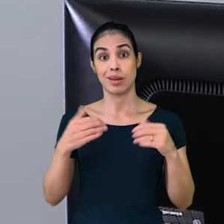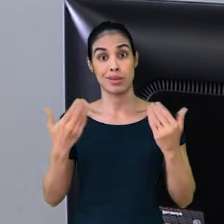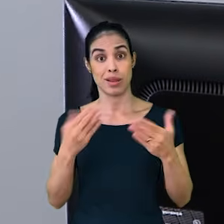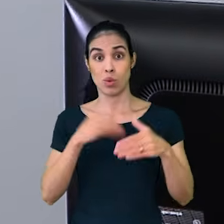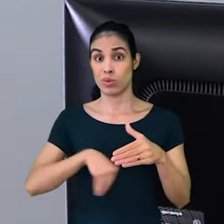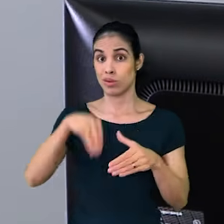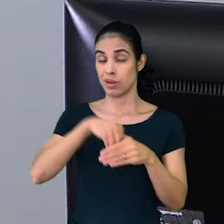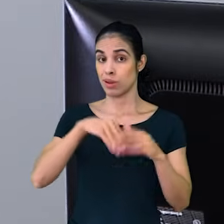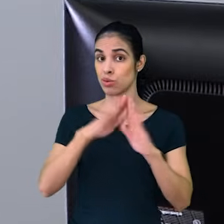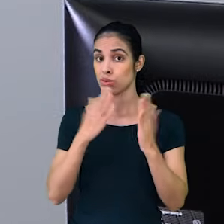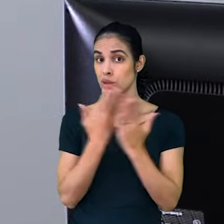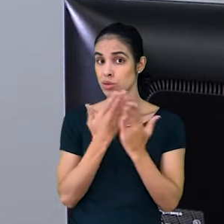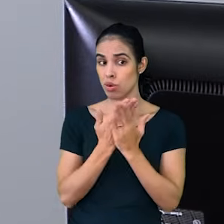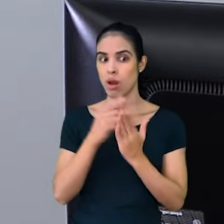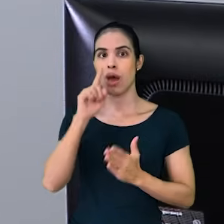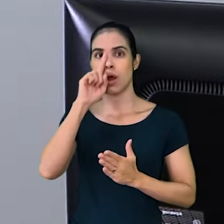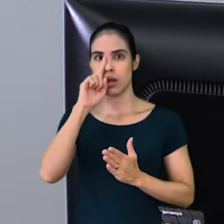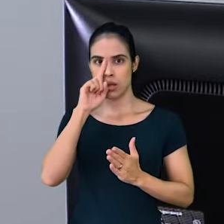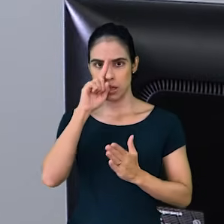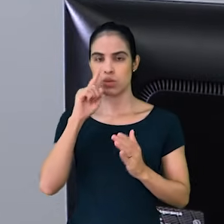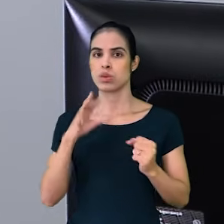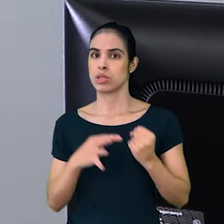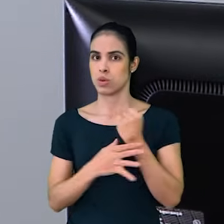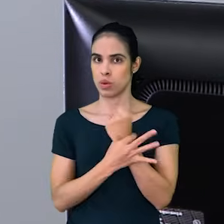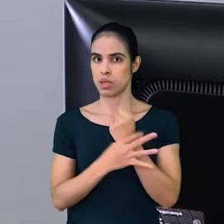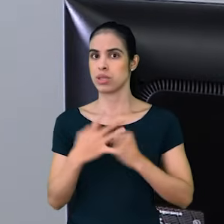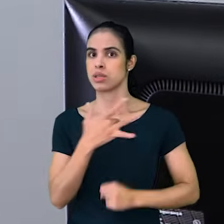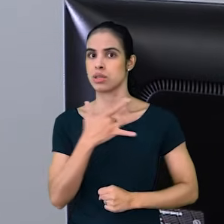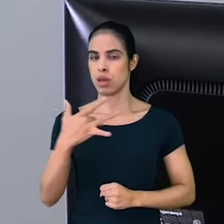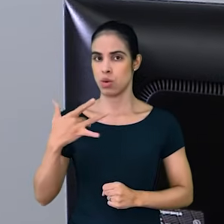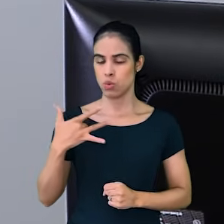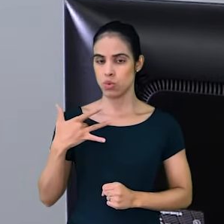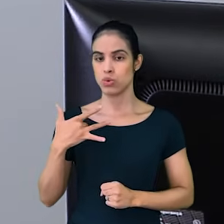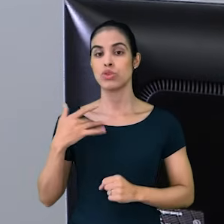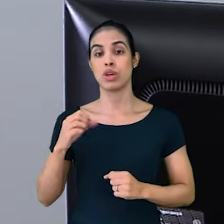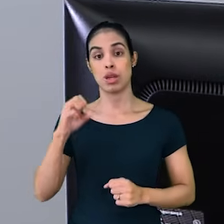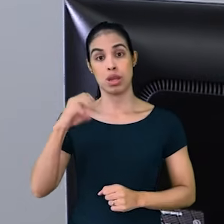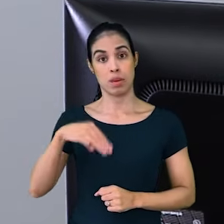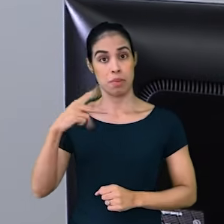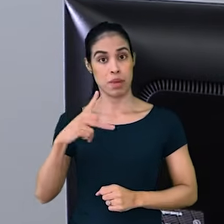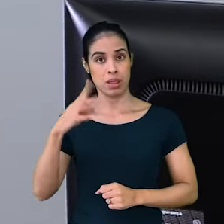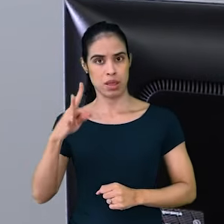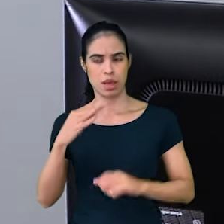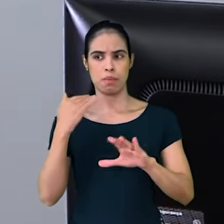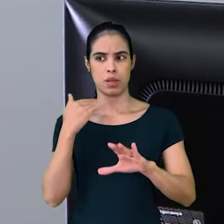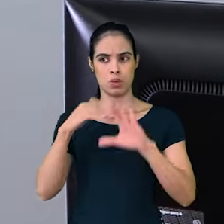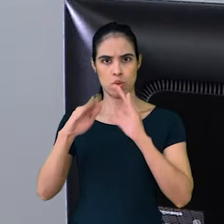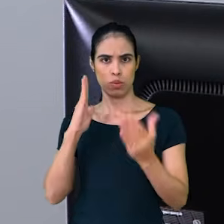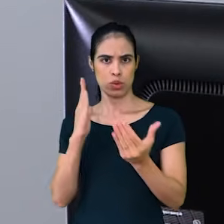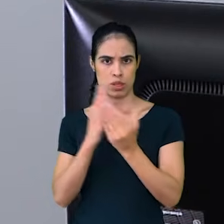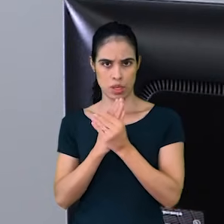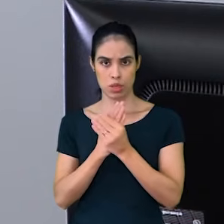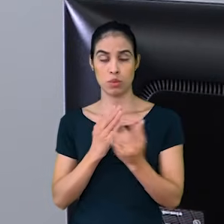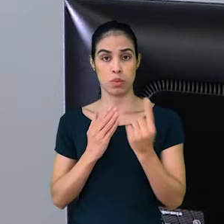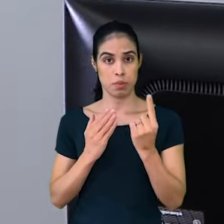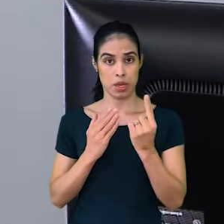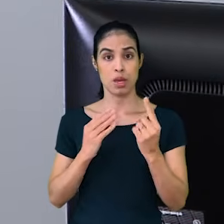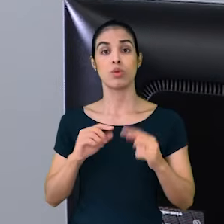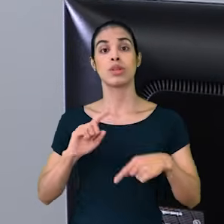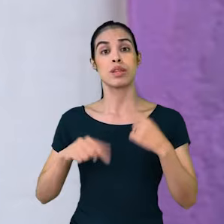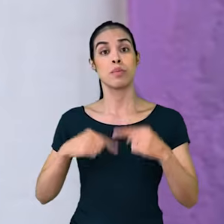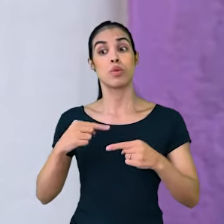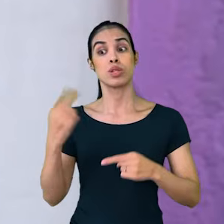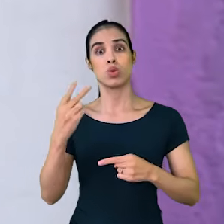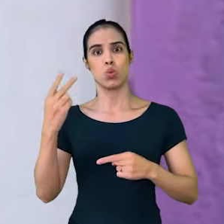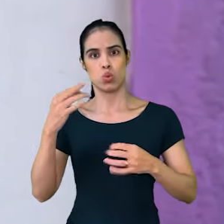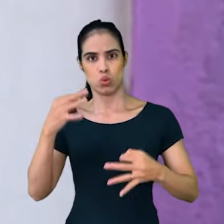nos programas internos de segurança e saúde, mas o pedido do MPT foi julgado improcedente em primeiro e segundo